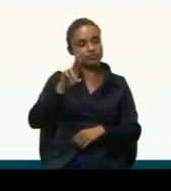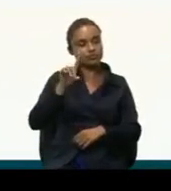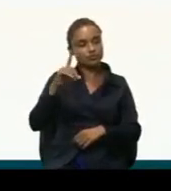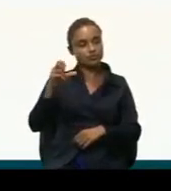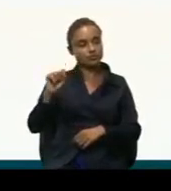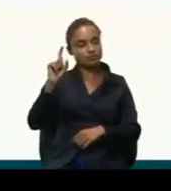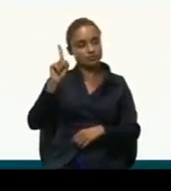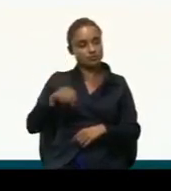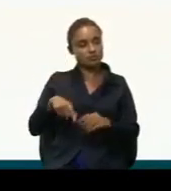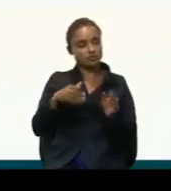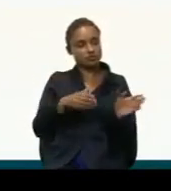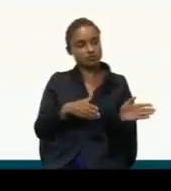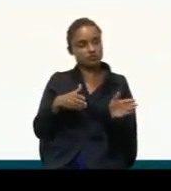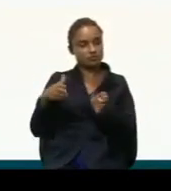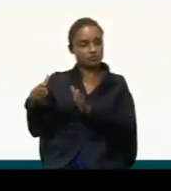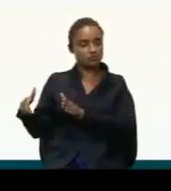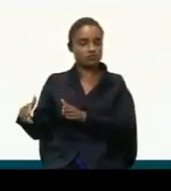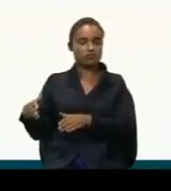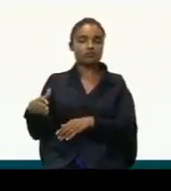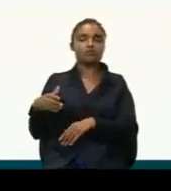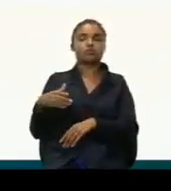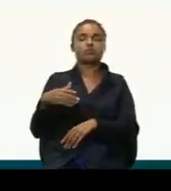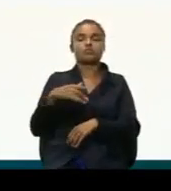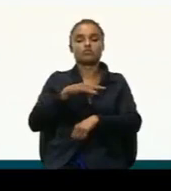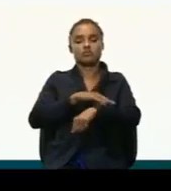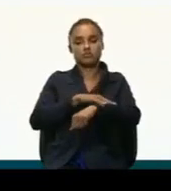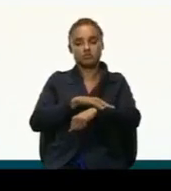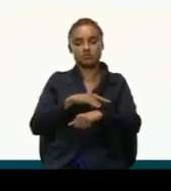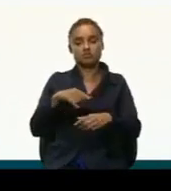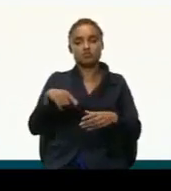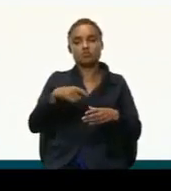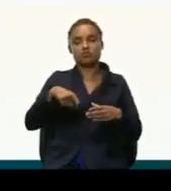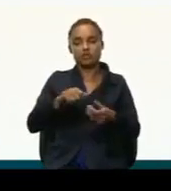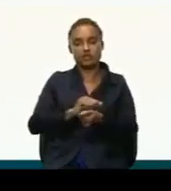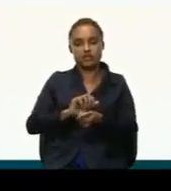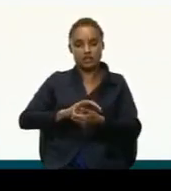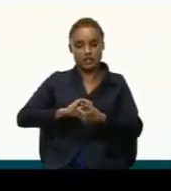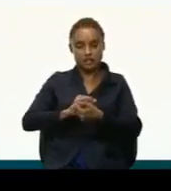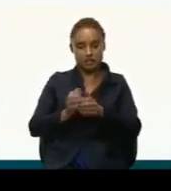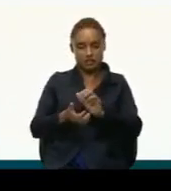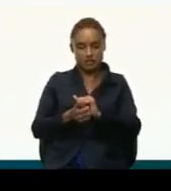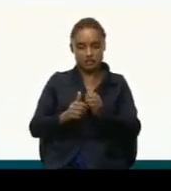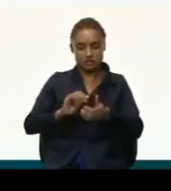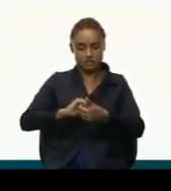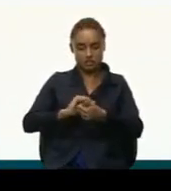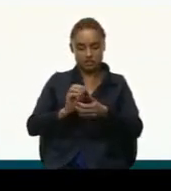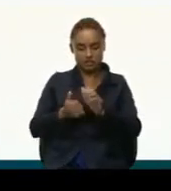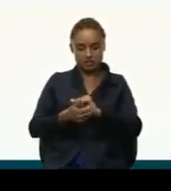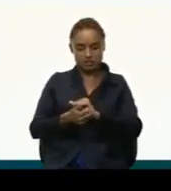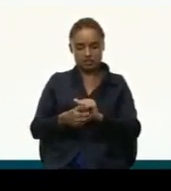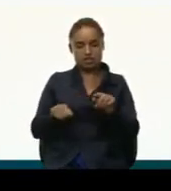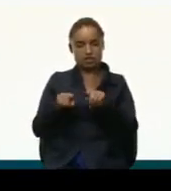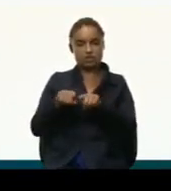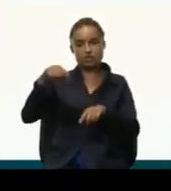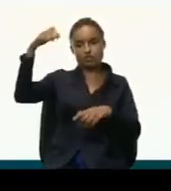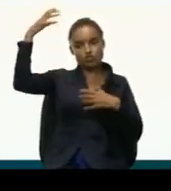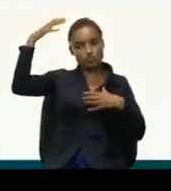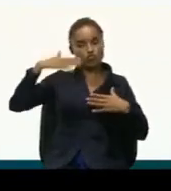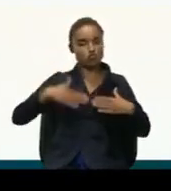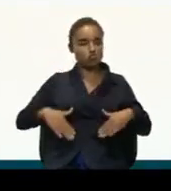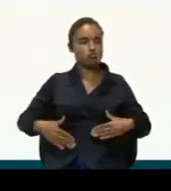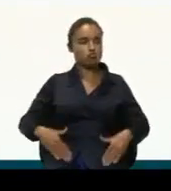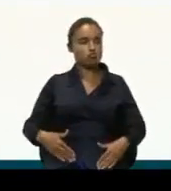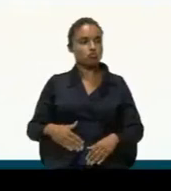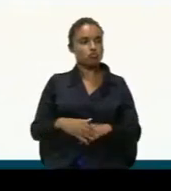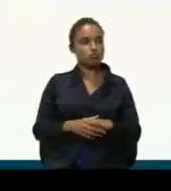exemplo, instalação sanitária, onde engloba lavatório, vaso sanitário e mictório. Então, a NR18 vai falar para a gente